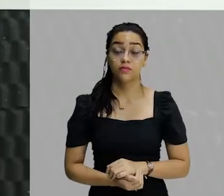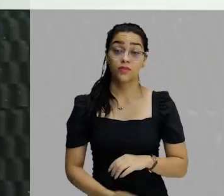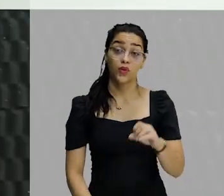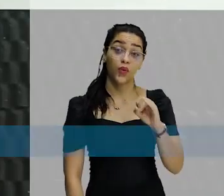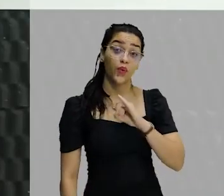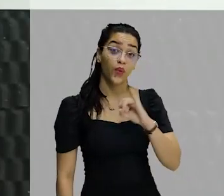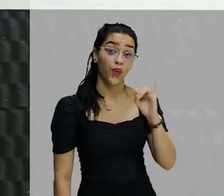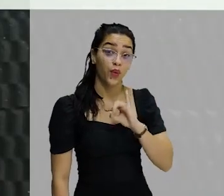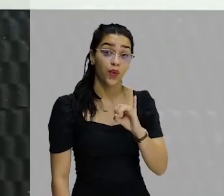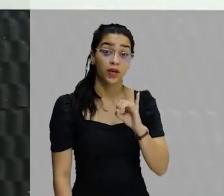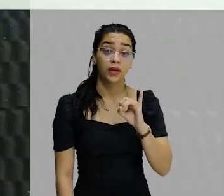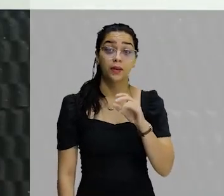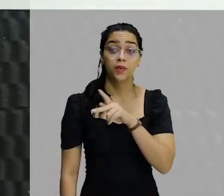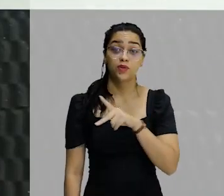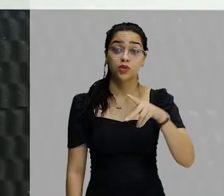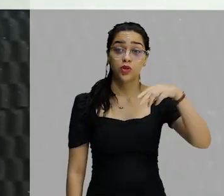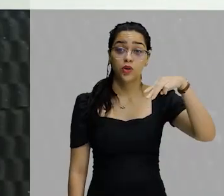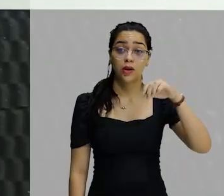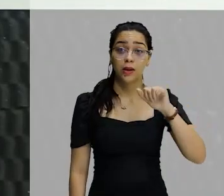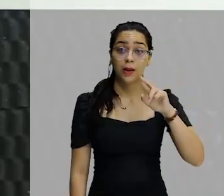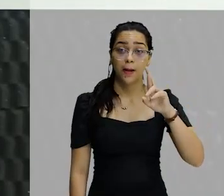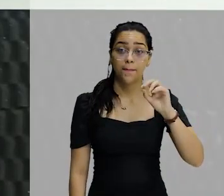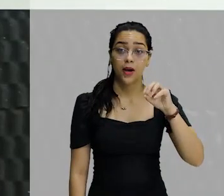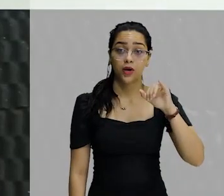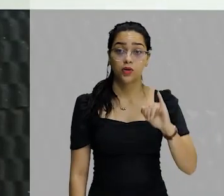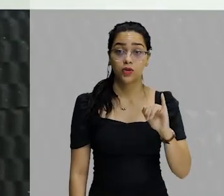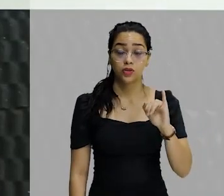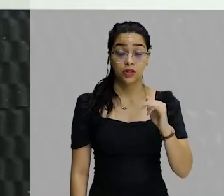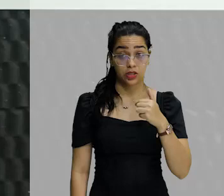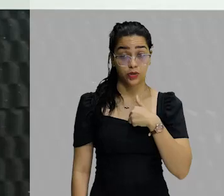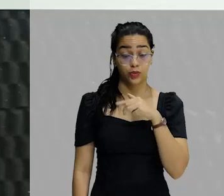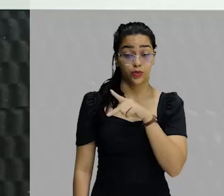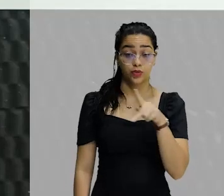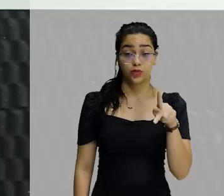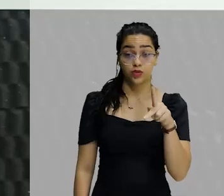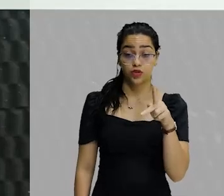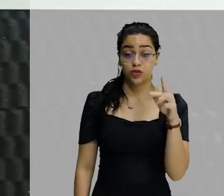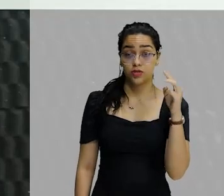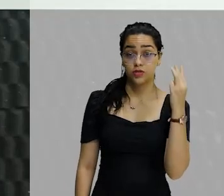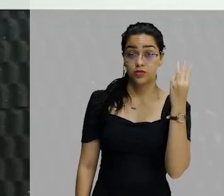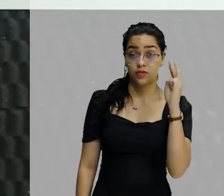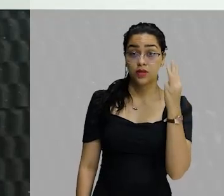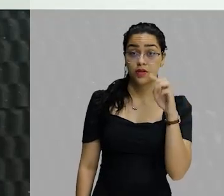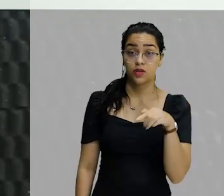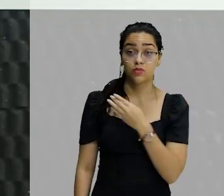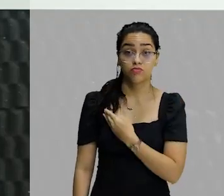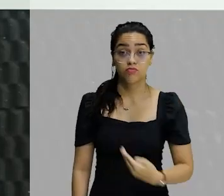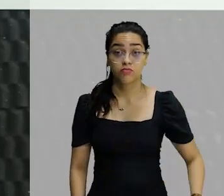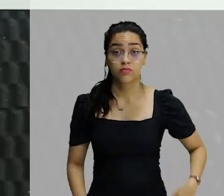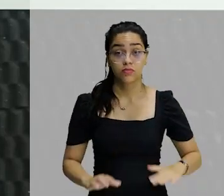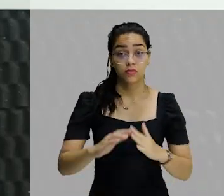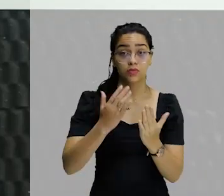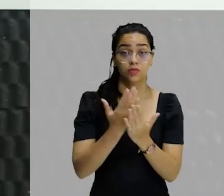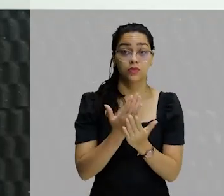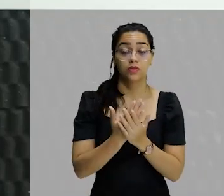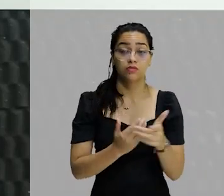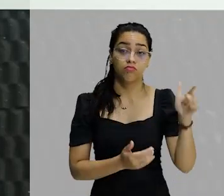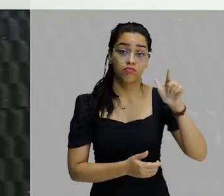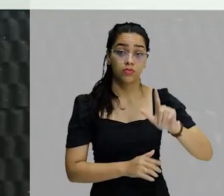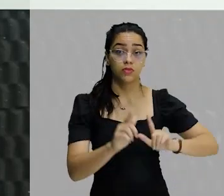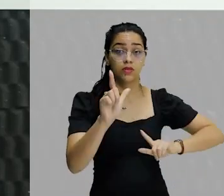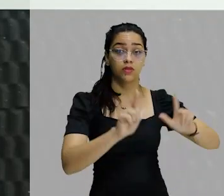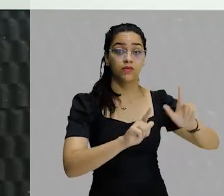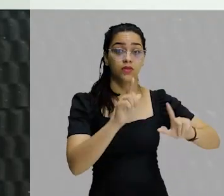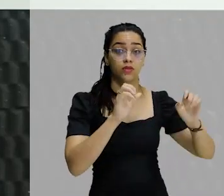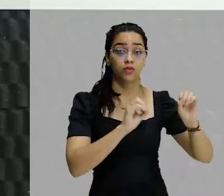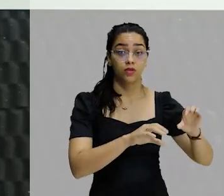Olá pessoal, aqui é o professor Maroni Beckman, professor de matemática da Rede Estadual de Ensino. Estamos mais uma vez com vocês aqui na TV